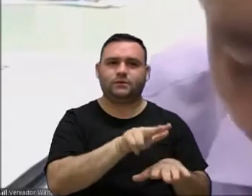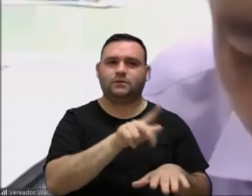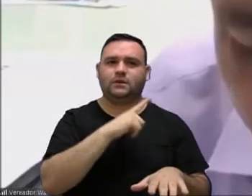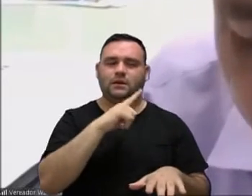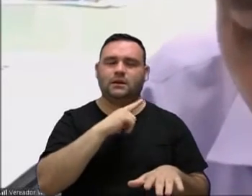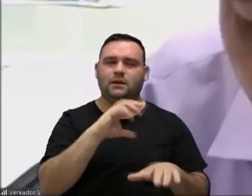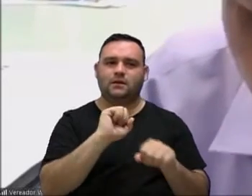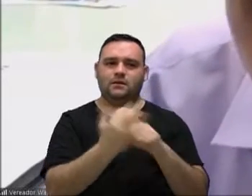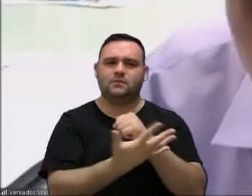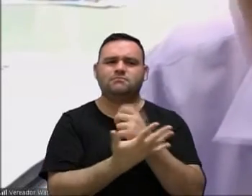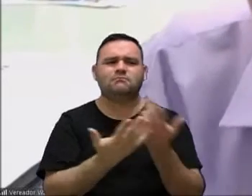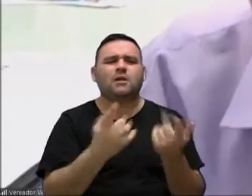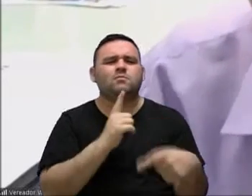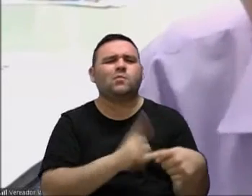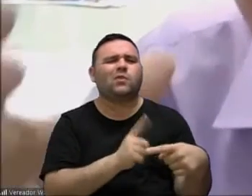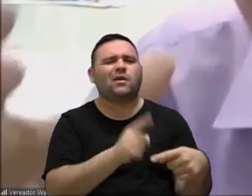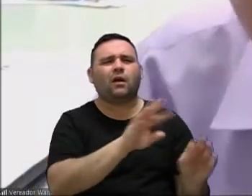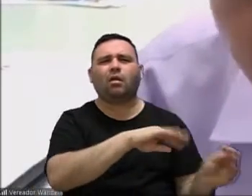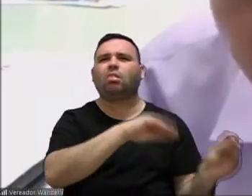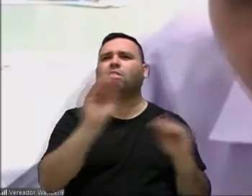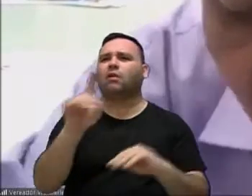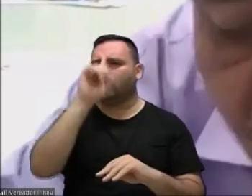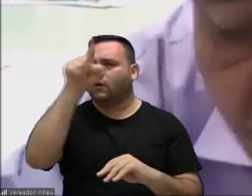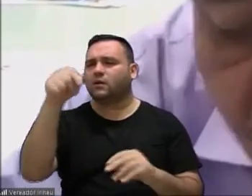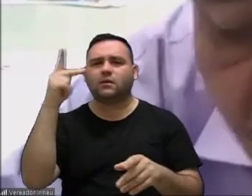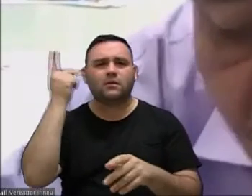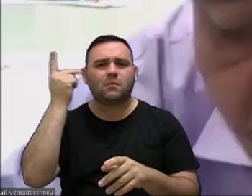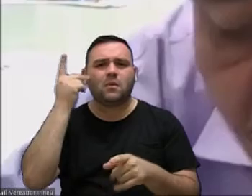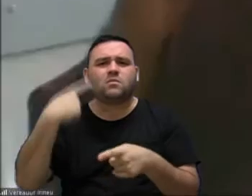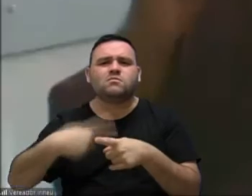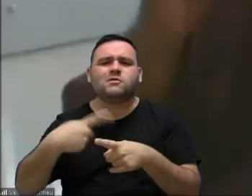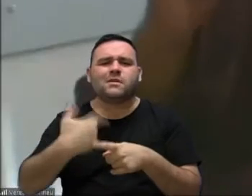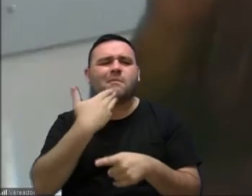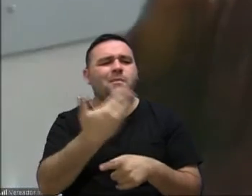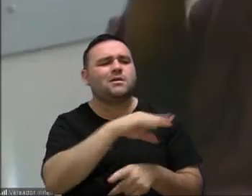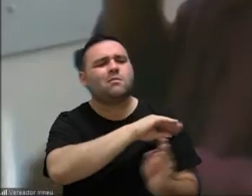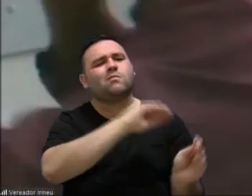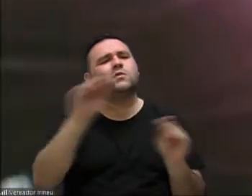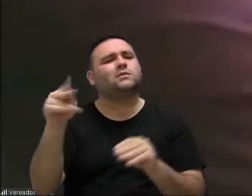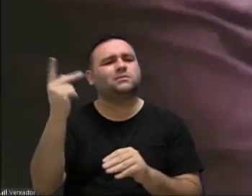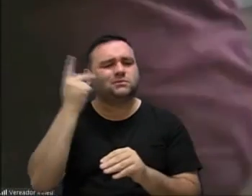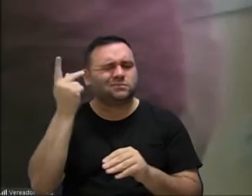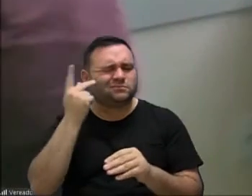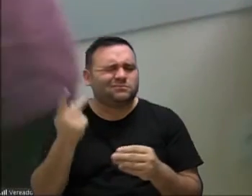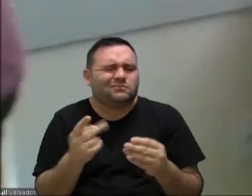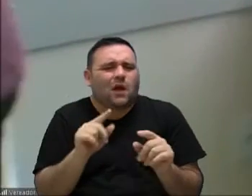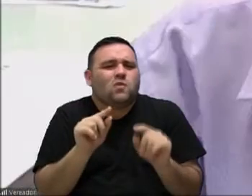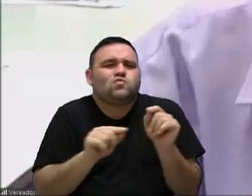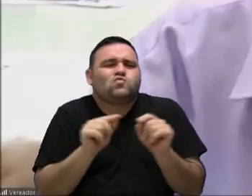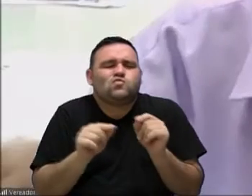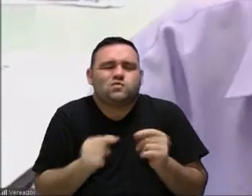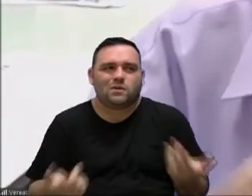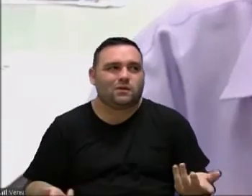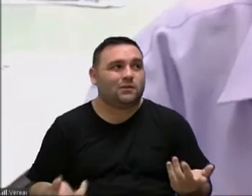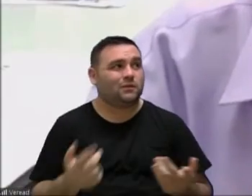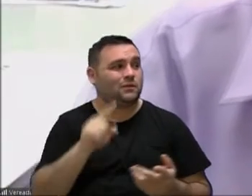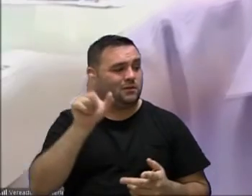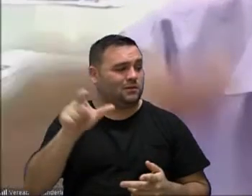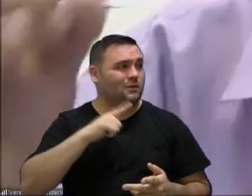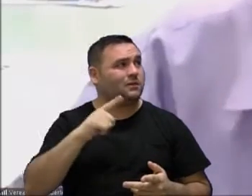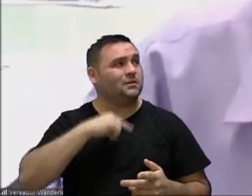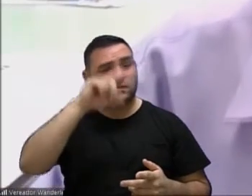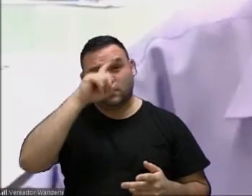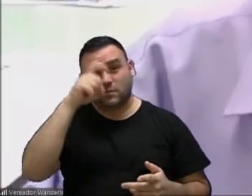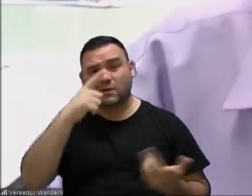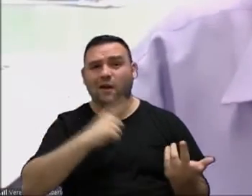Eu não sei qual é a... Eu não sei quem é que solicita, que manda a pessoa. A pessoa está no hospital,